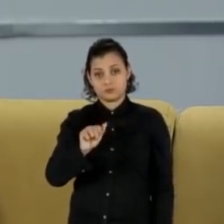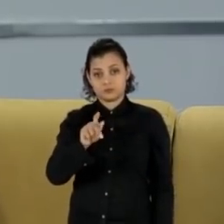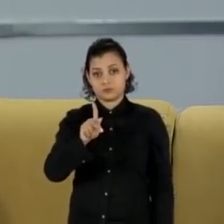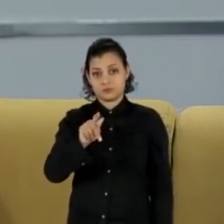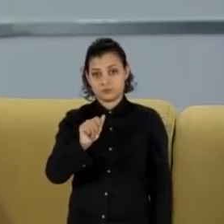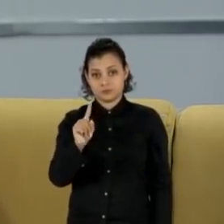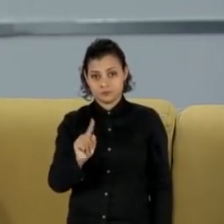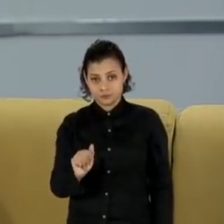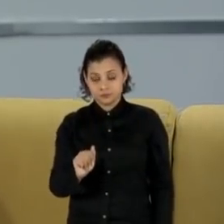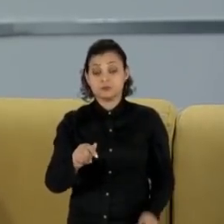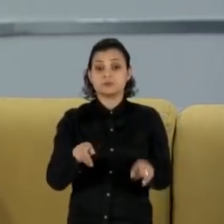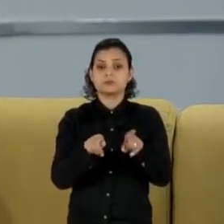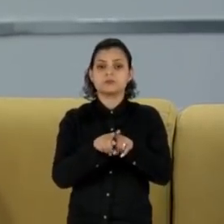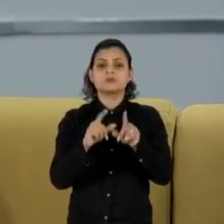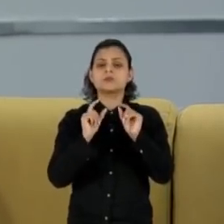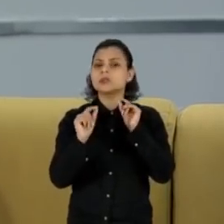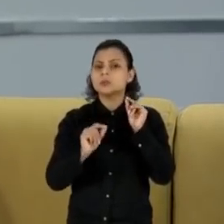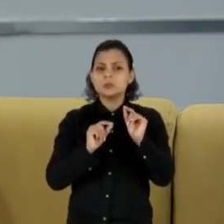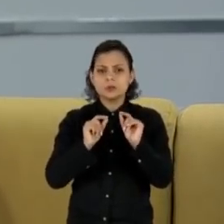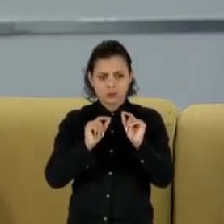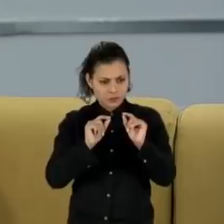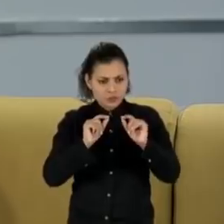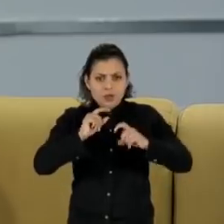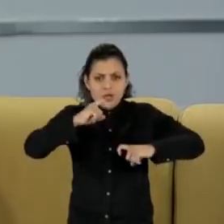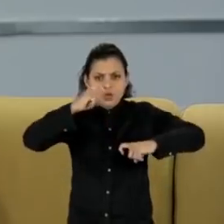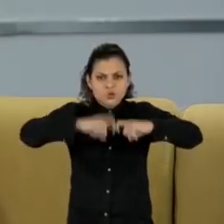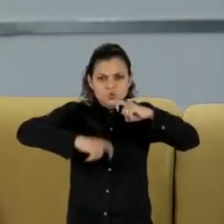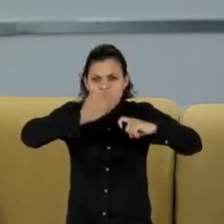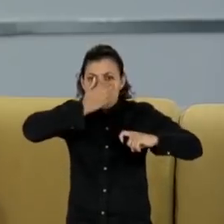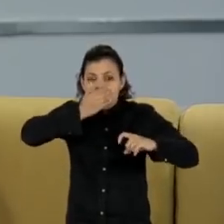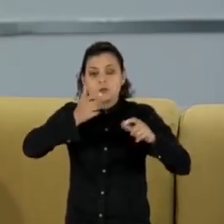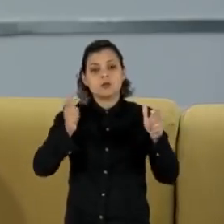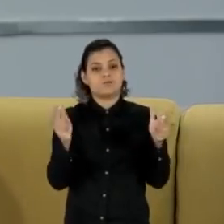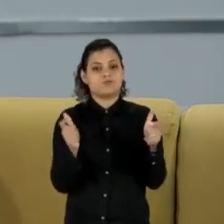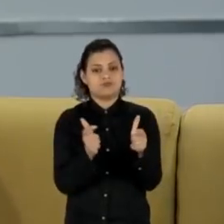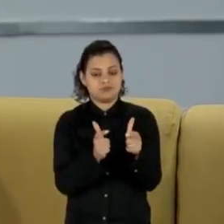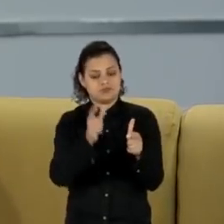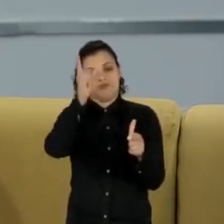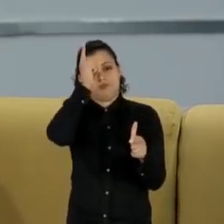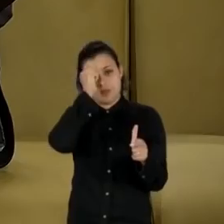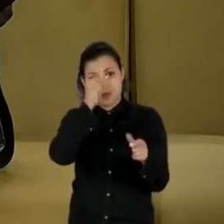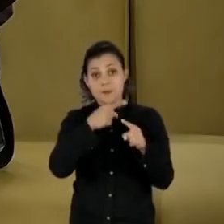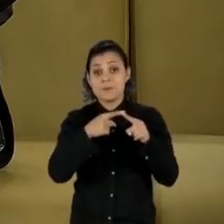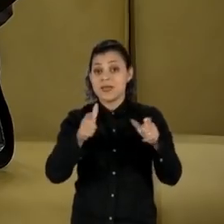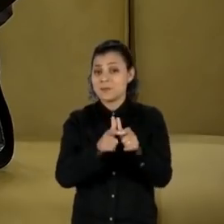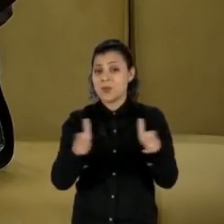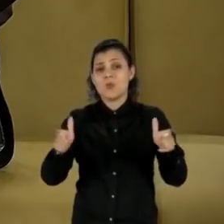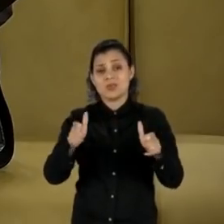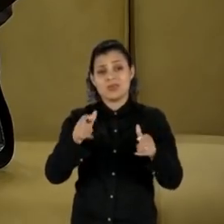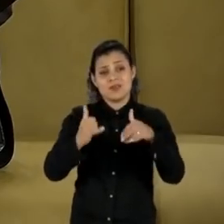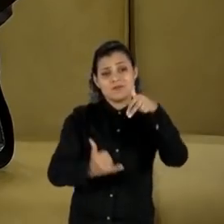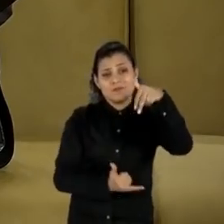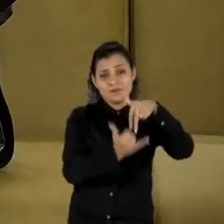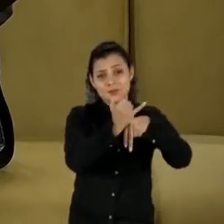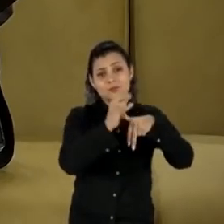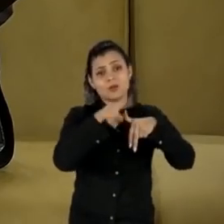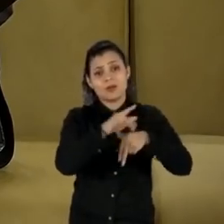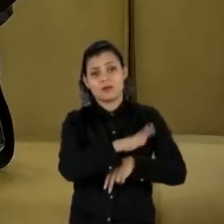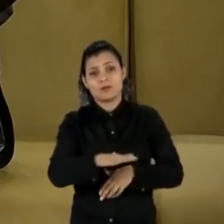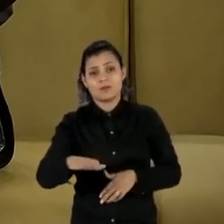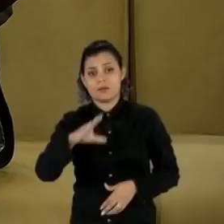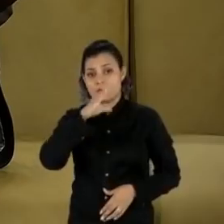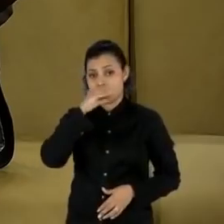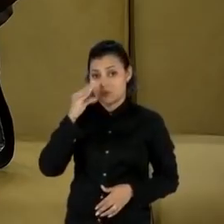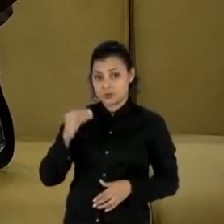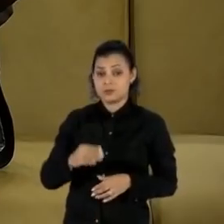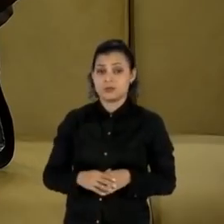uma leve diminuição no número de estupros as maiores vítimas ainda são crianças e adolescentes esse estudo foi feito com base